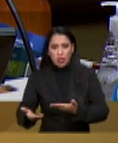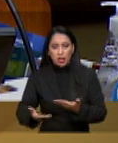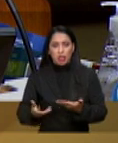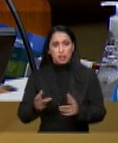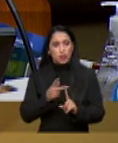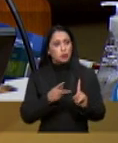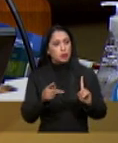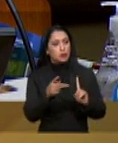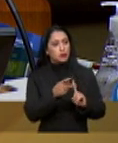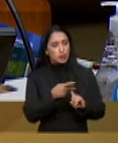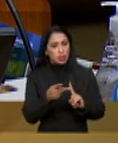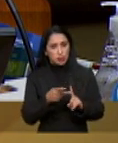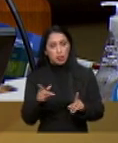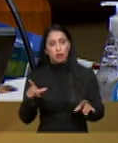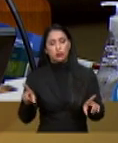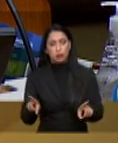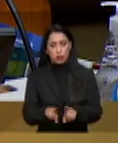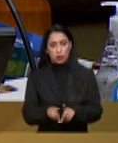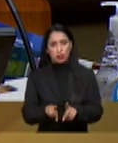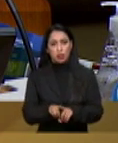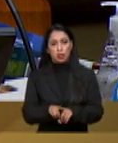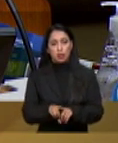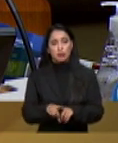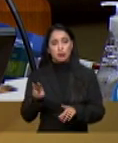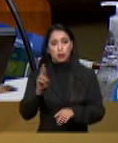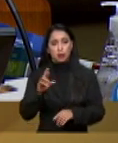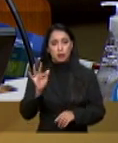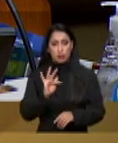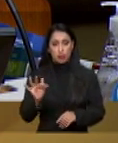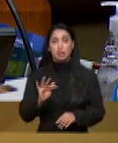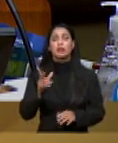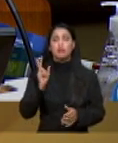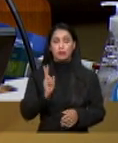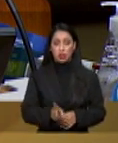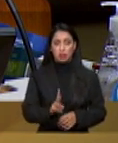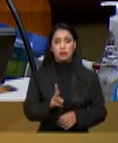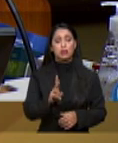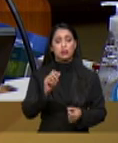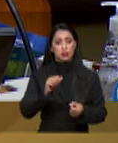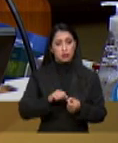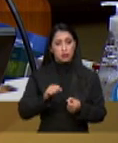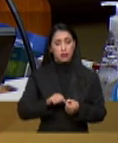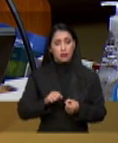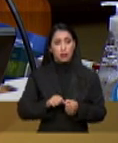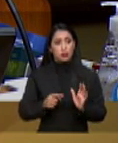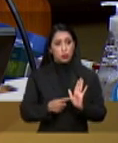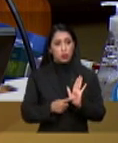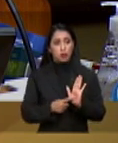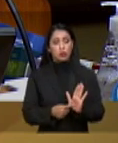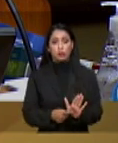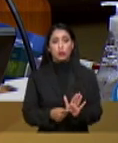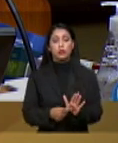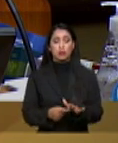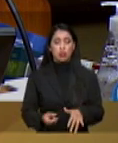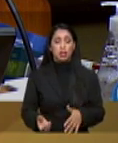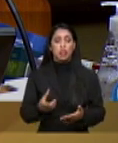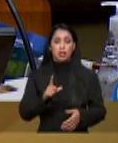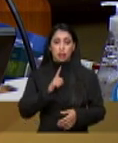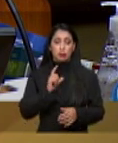previdenciário será realizado. Isso não vai deixar de ser feito. Ademais, demonstra-se ser razoável a opção